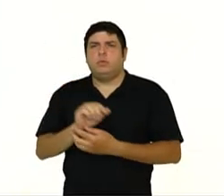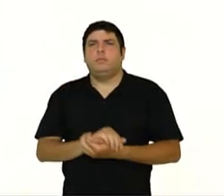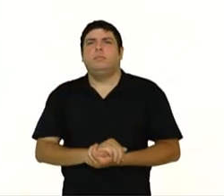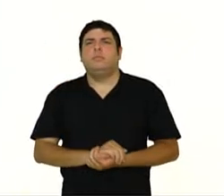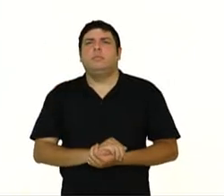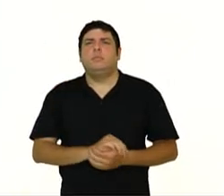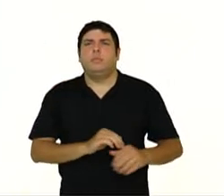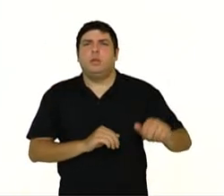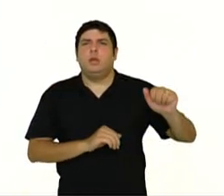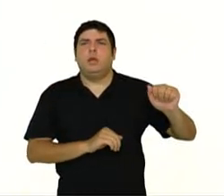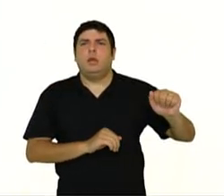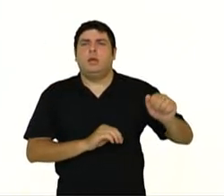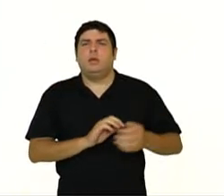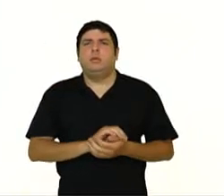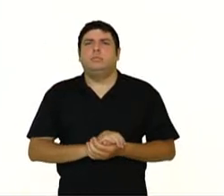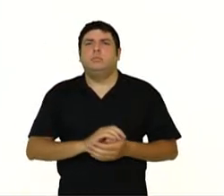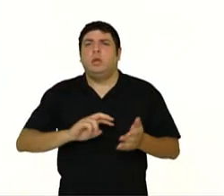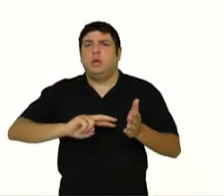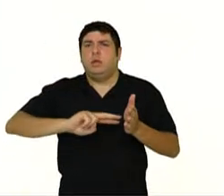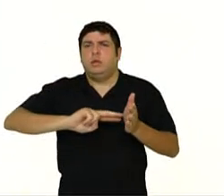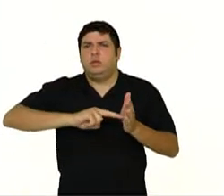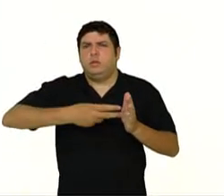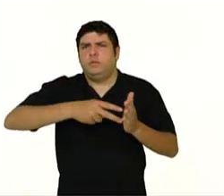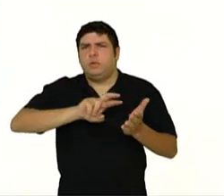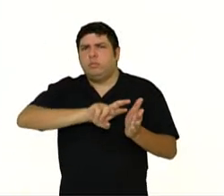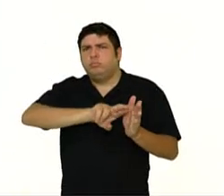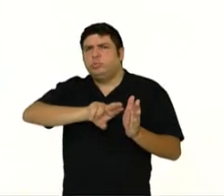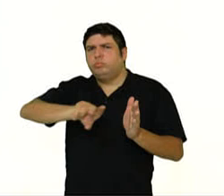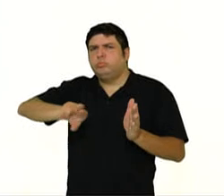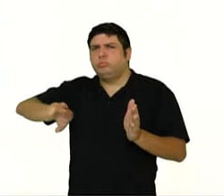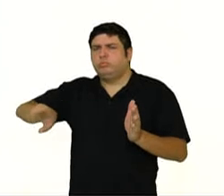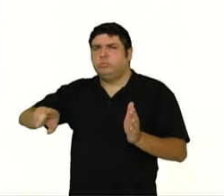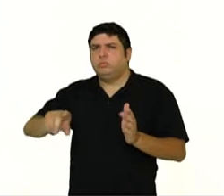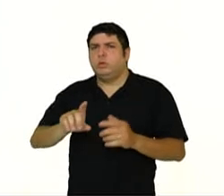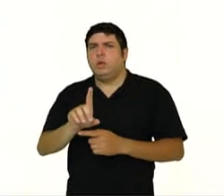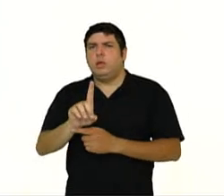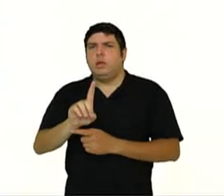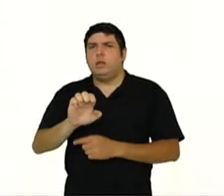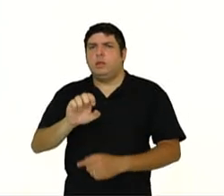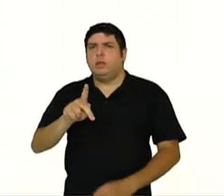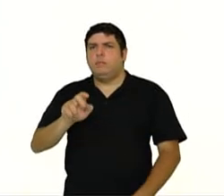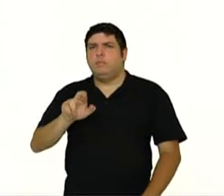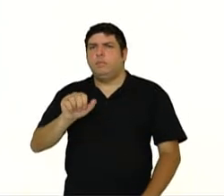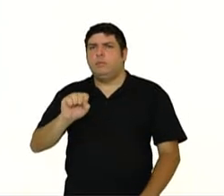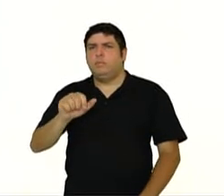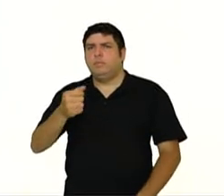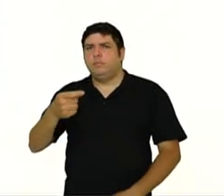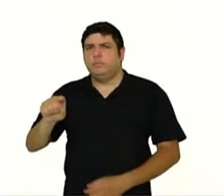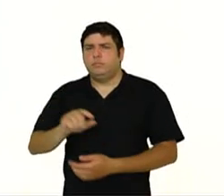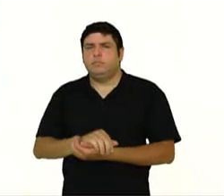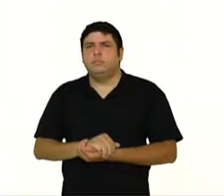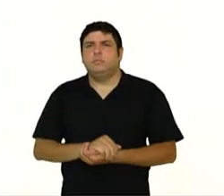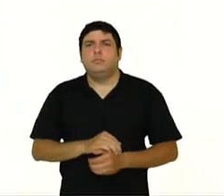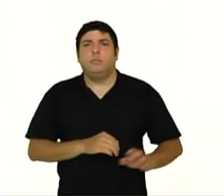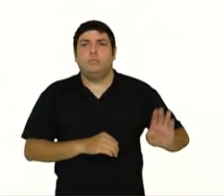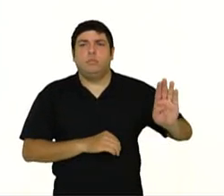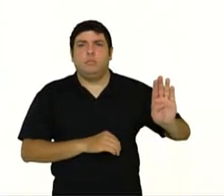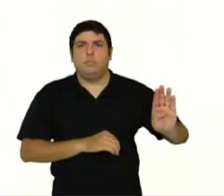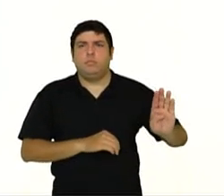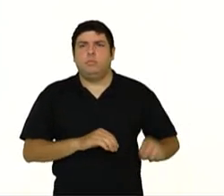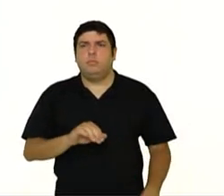A polissemia, ou seja, os múltiplos sentidos da expressão depressão. B.